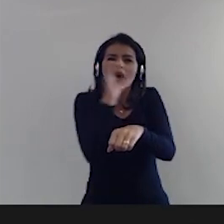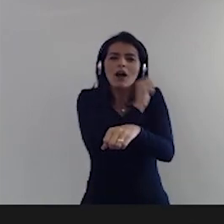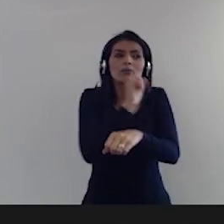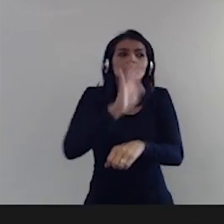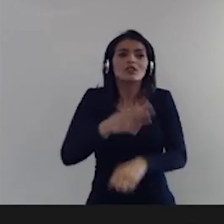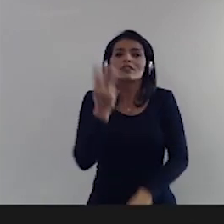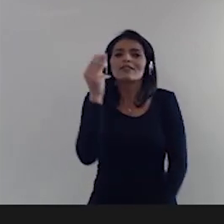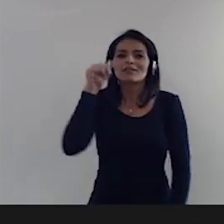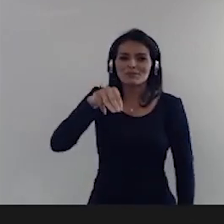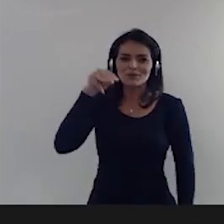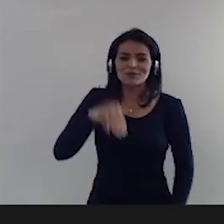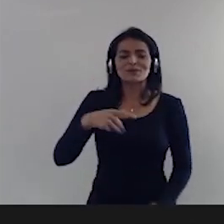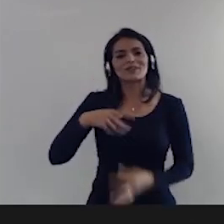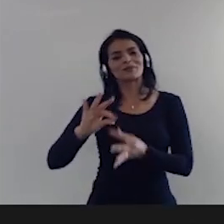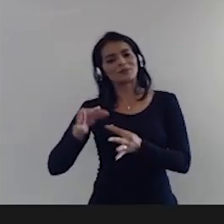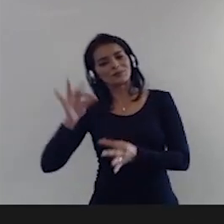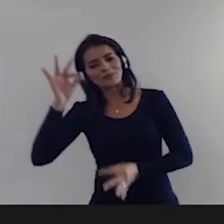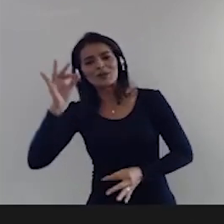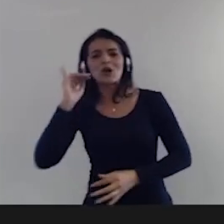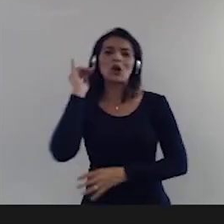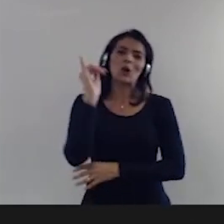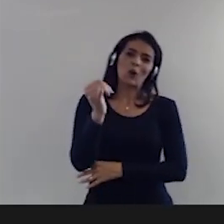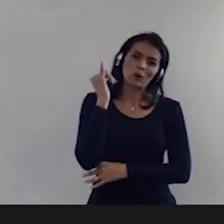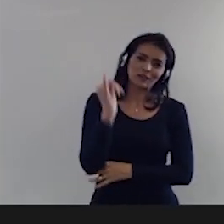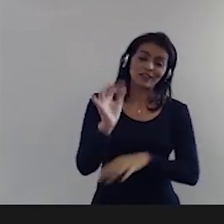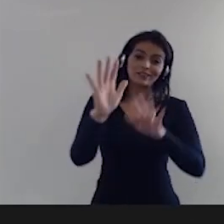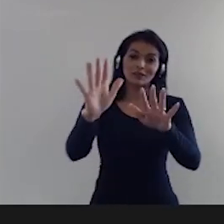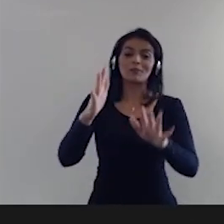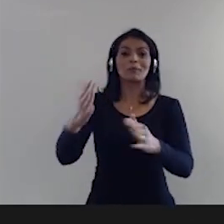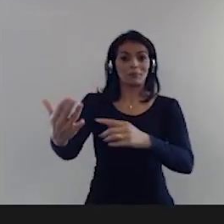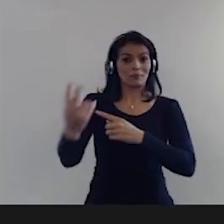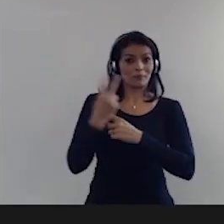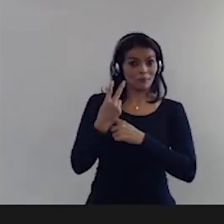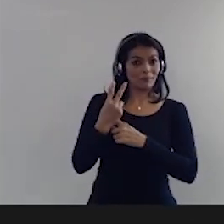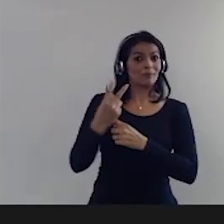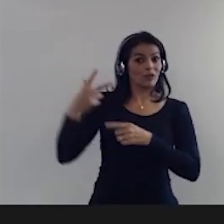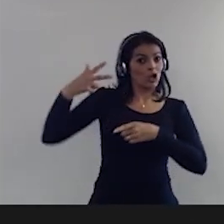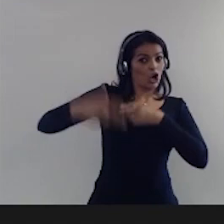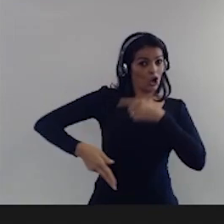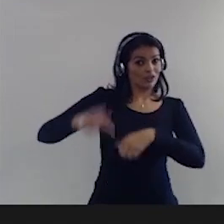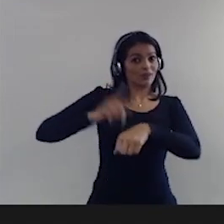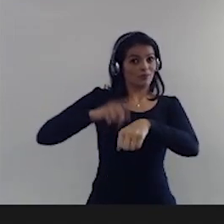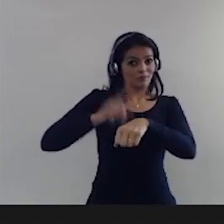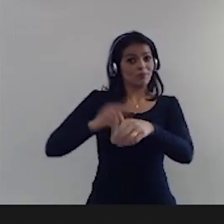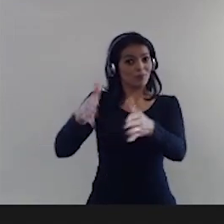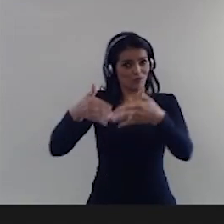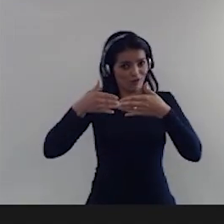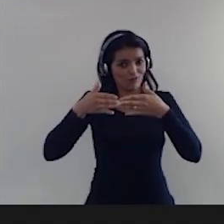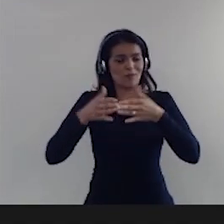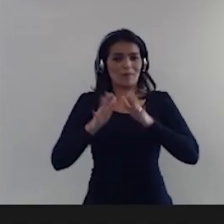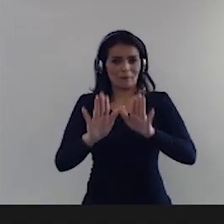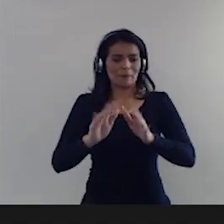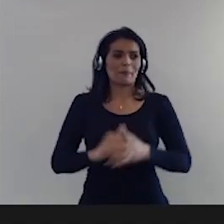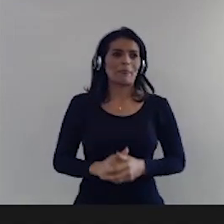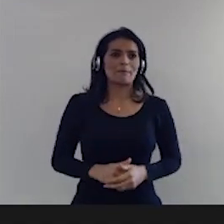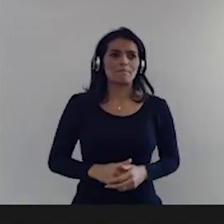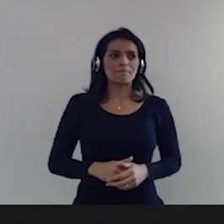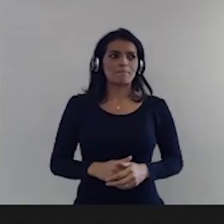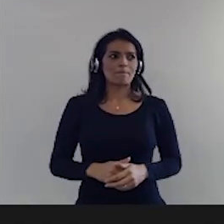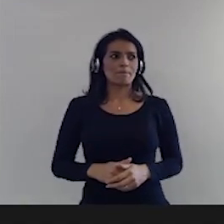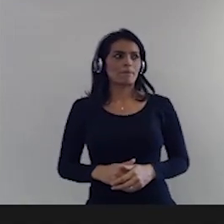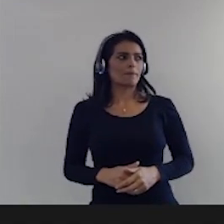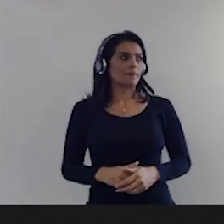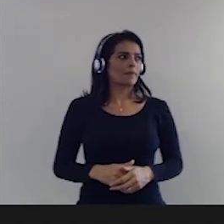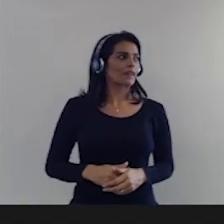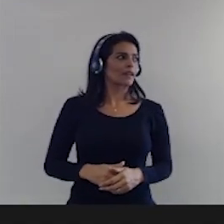passaram 3 minutos, eu estou aqui contando, e eu peço que me interrompa, caso eu não seja fiel ao tempo. Eu vou